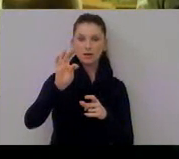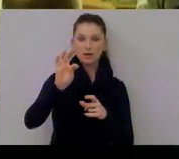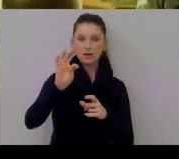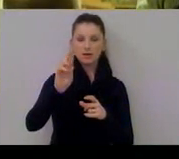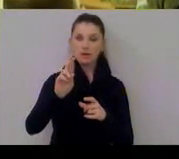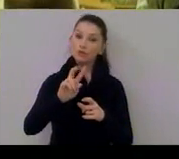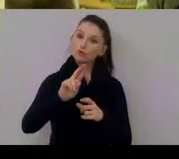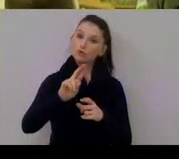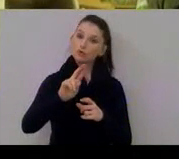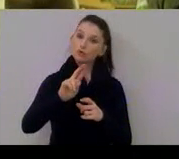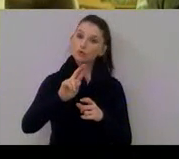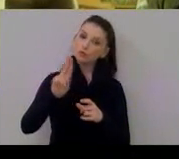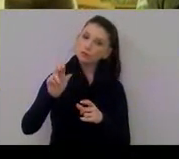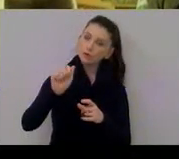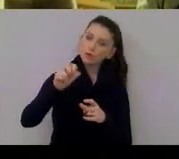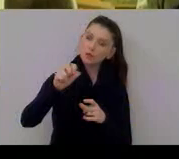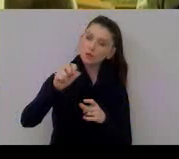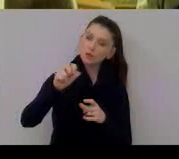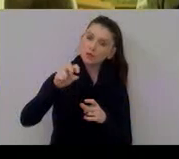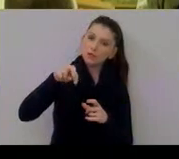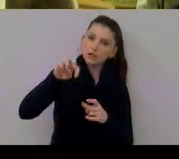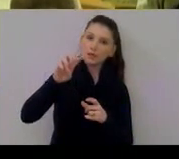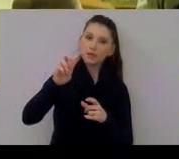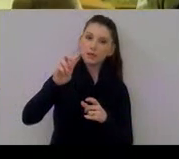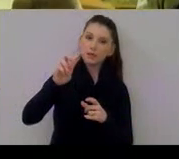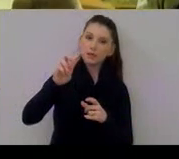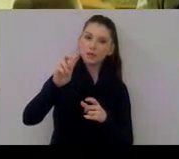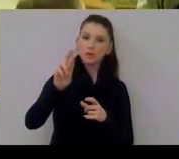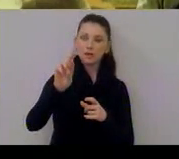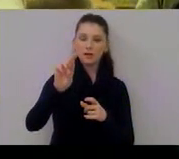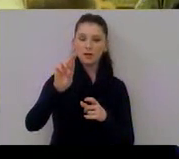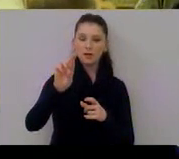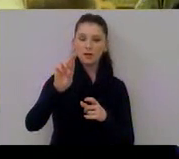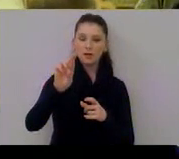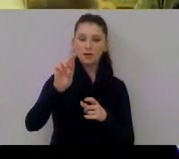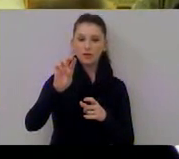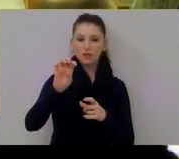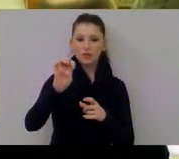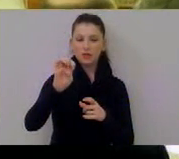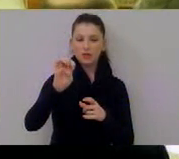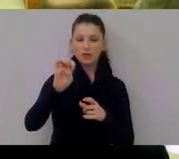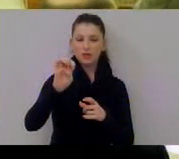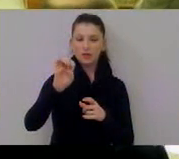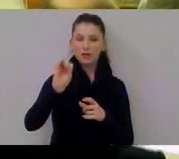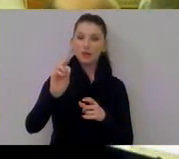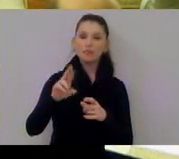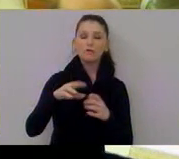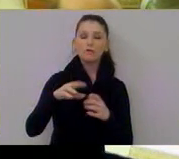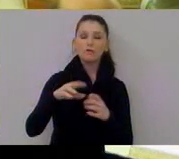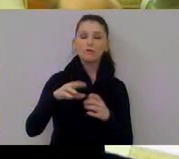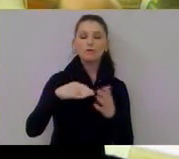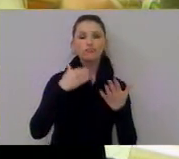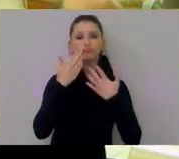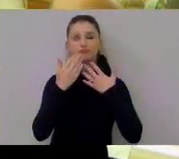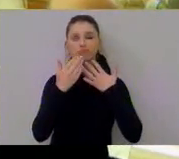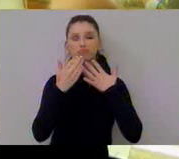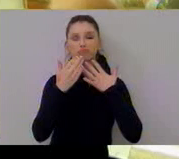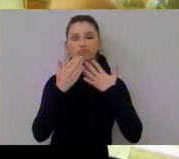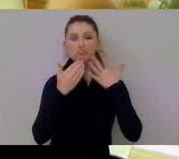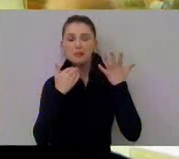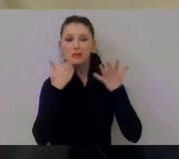falar acerca dos assuntos pertinentes aos referidos bairros.